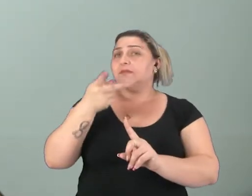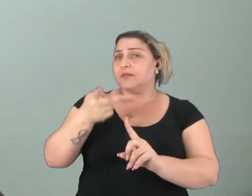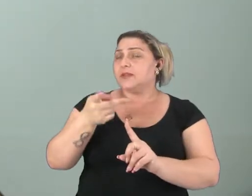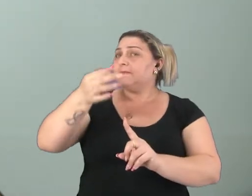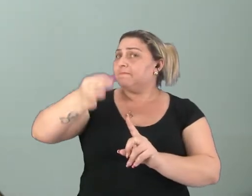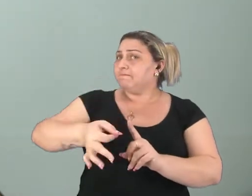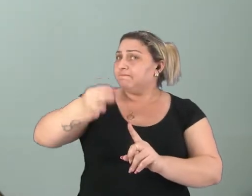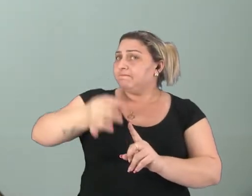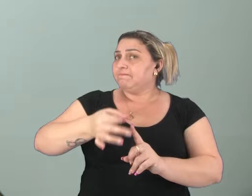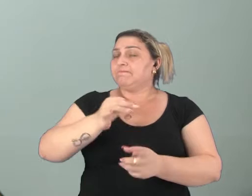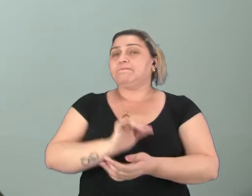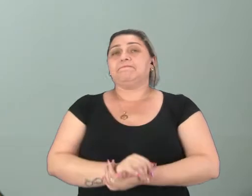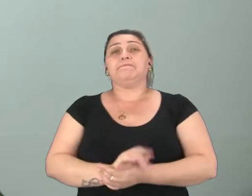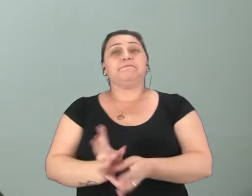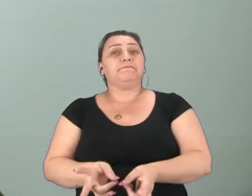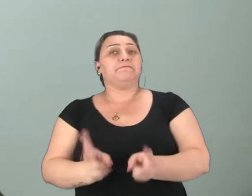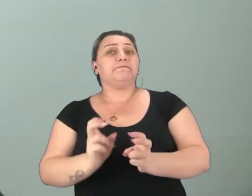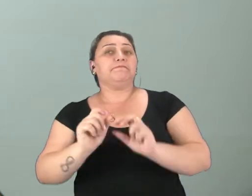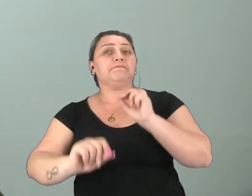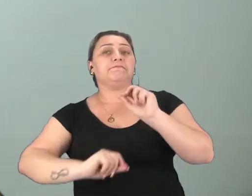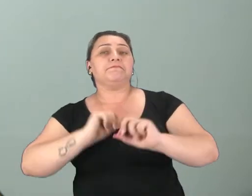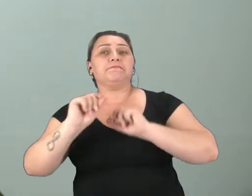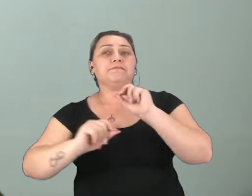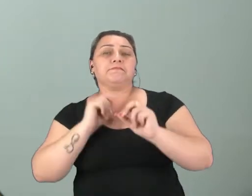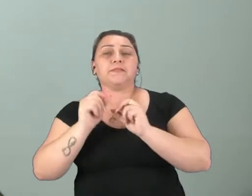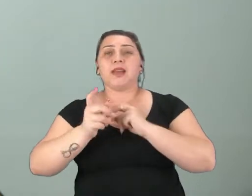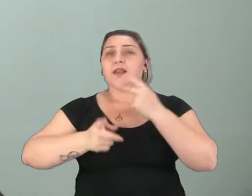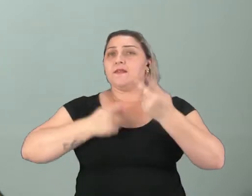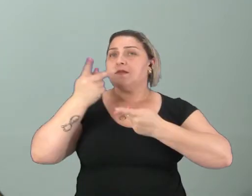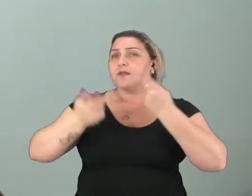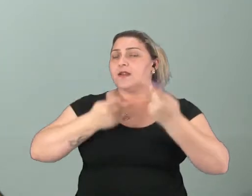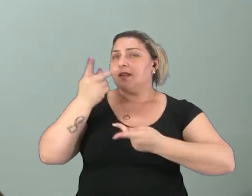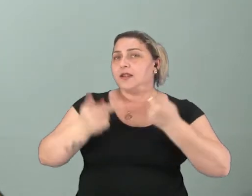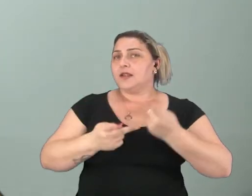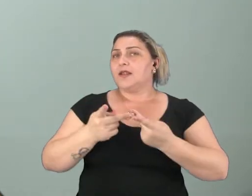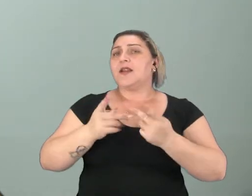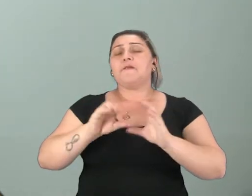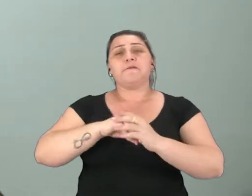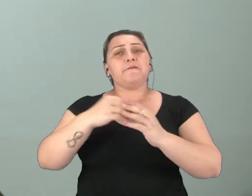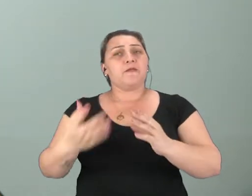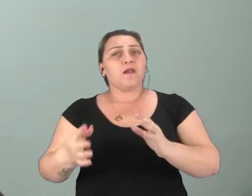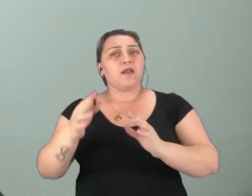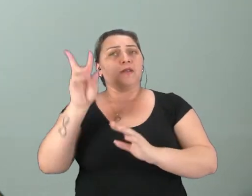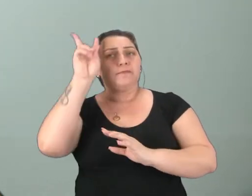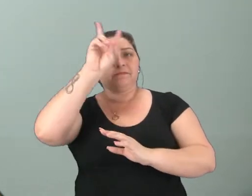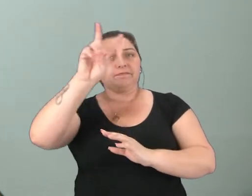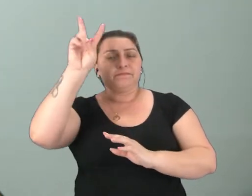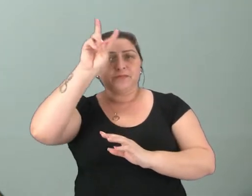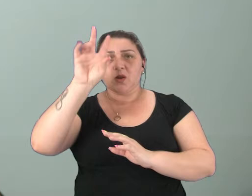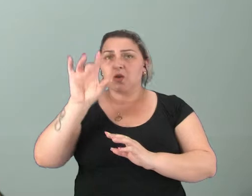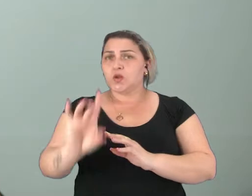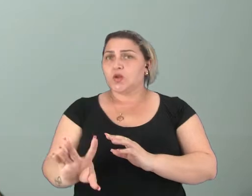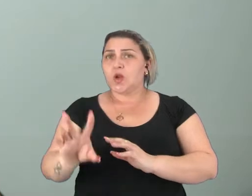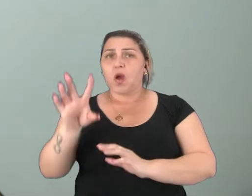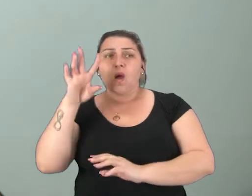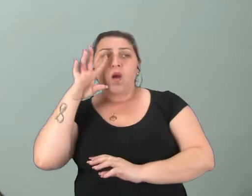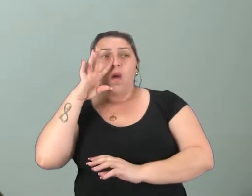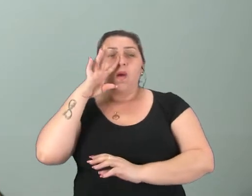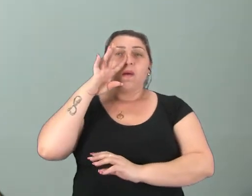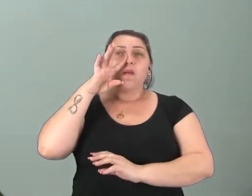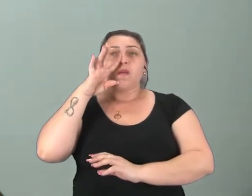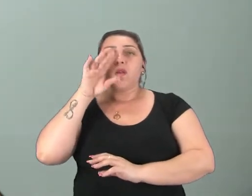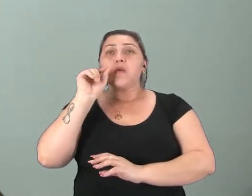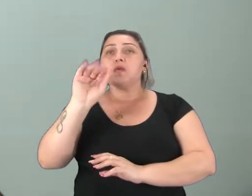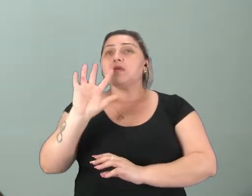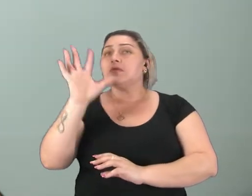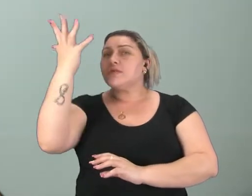falando, acertou. Nós percebemos aqui que a fala é de alguém que está fora da história, apenas observando